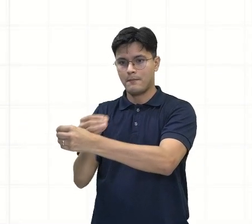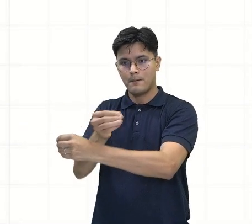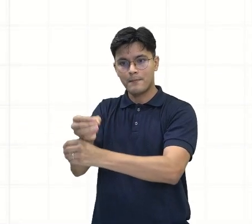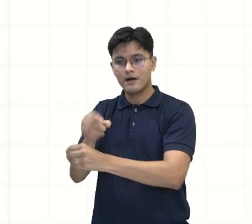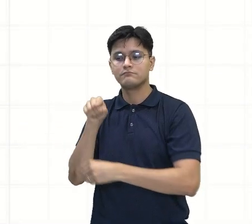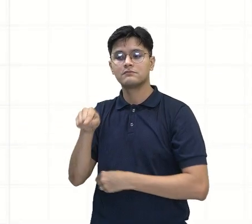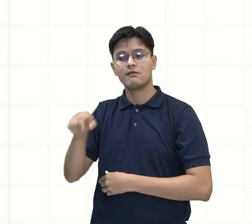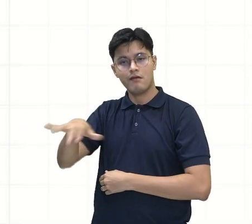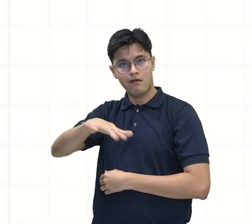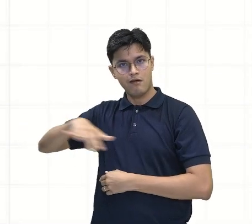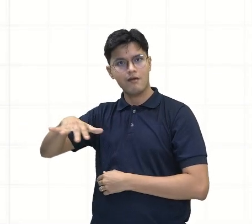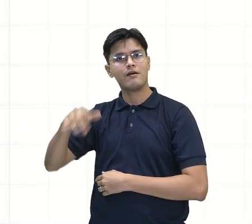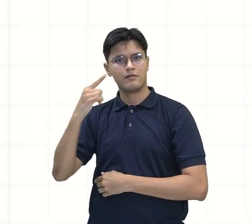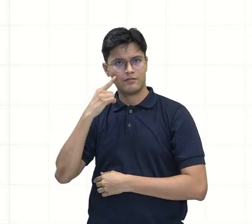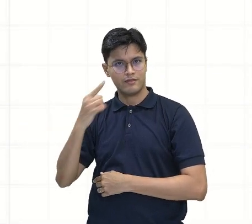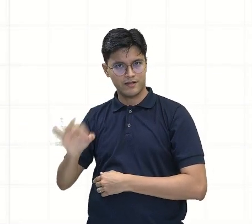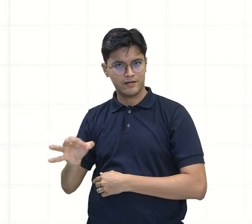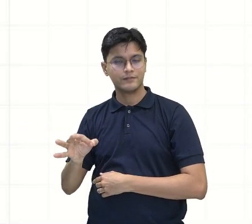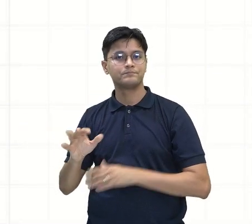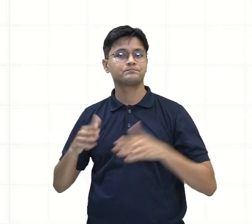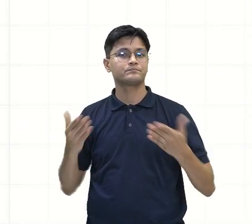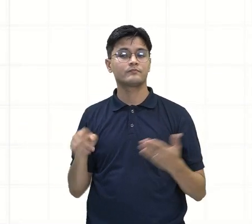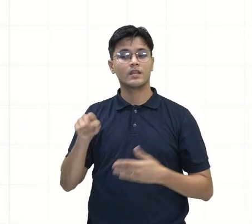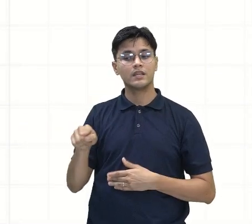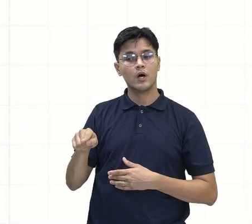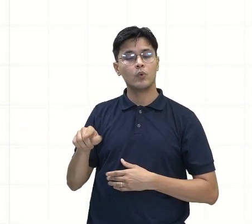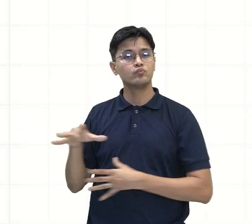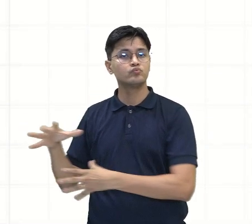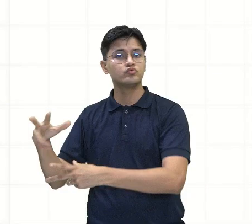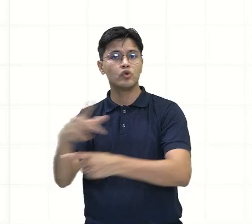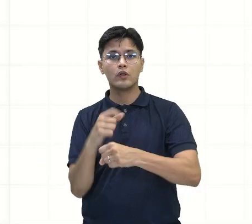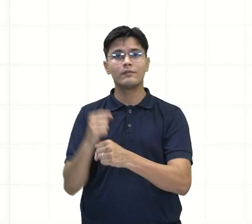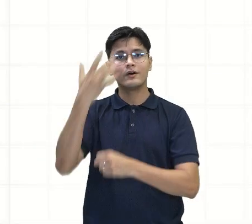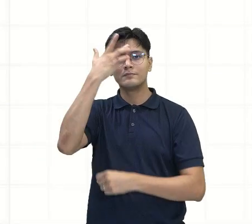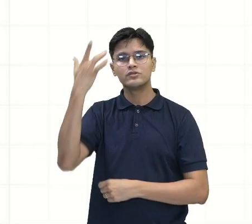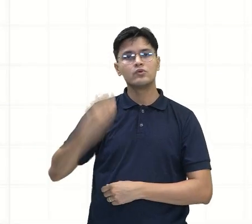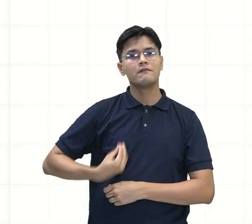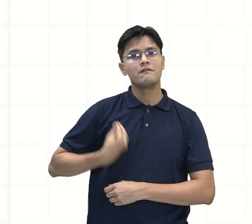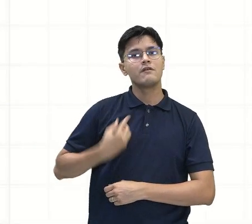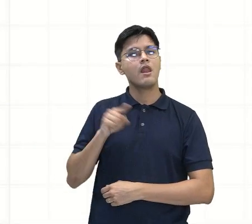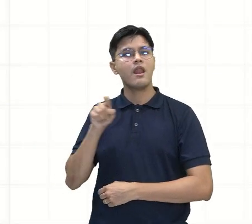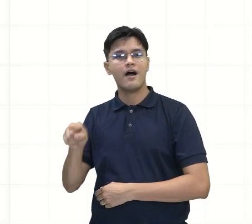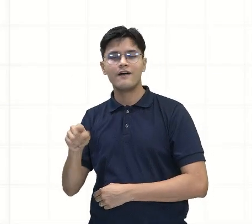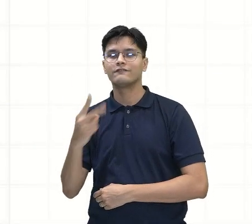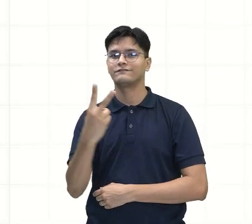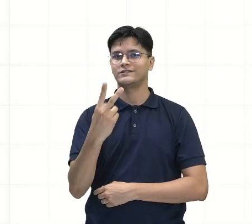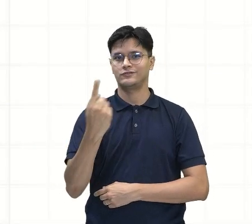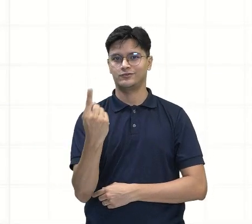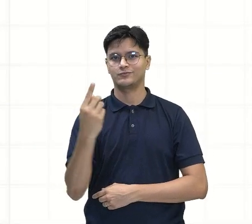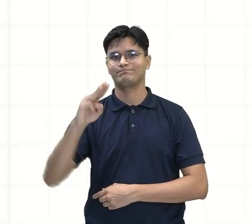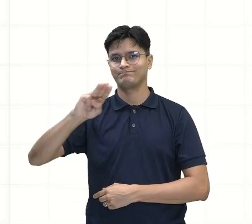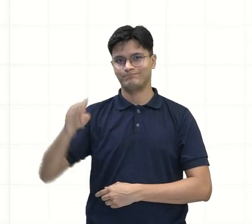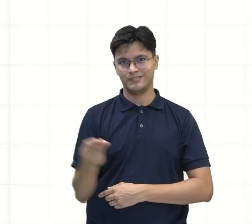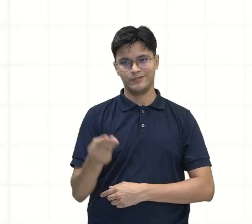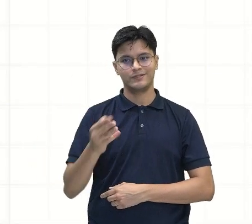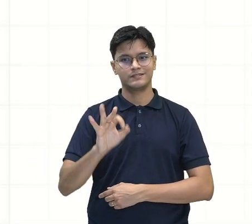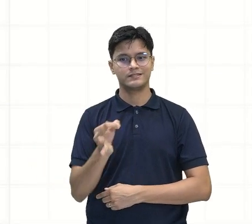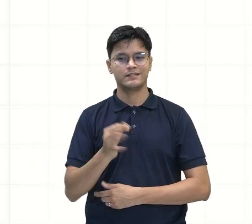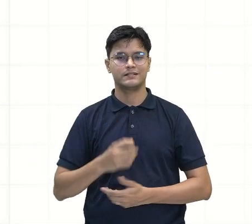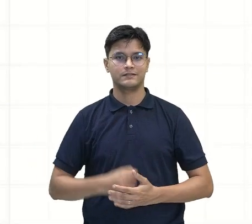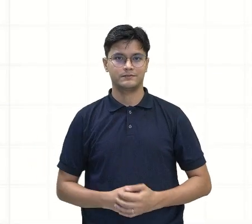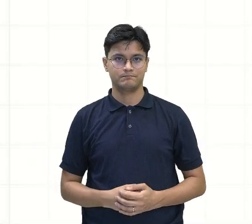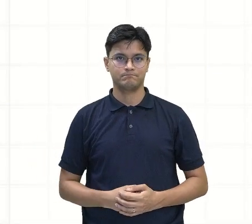região metropolitana de São Paulo aqui, ele está dizendo que foram 21 milhões de habitantes. E de